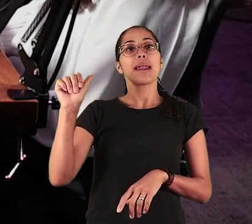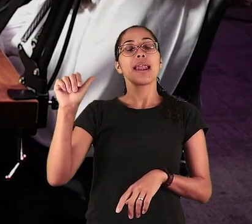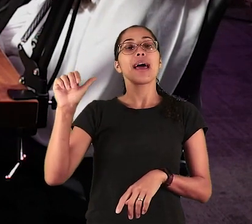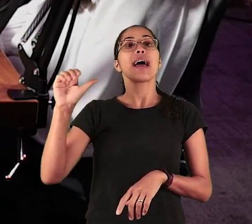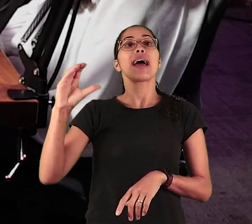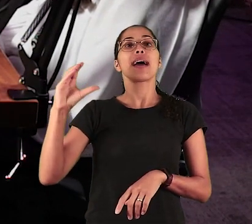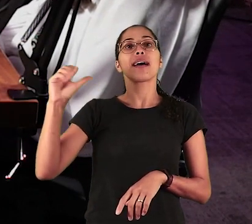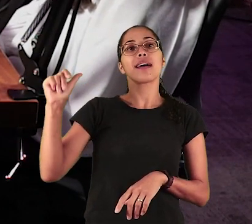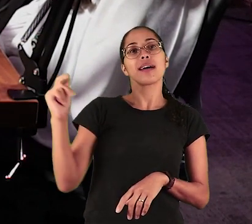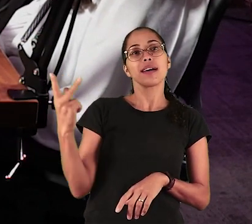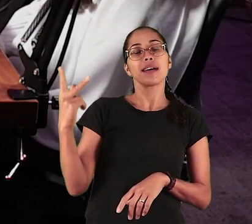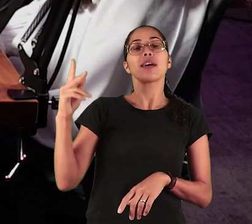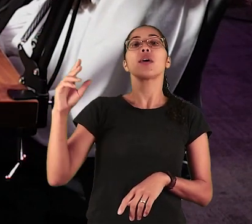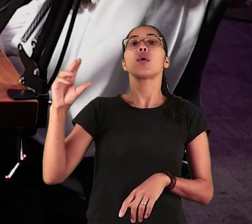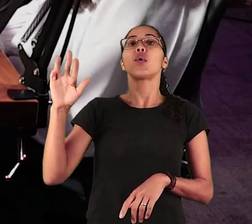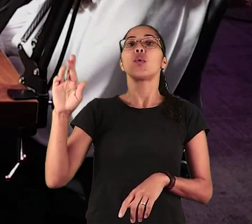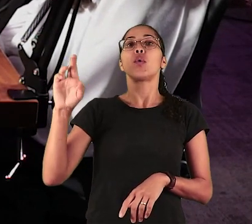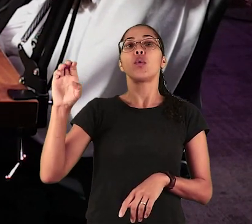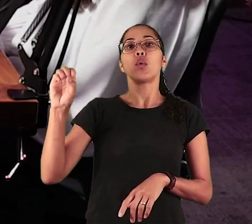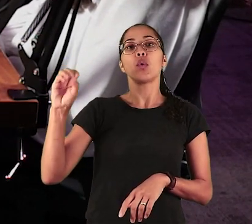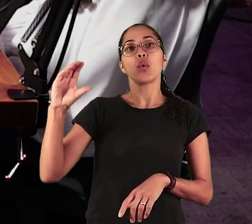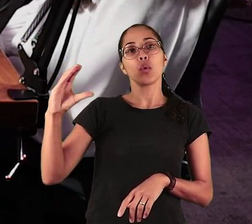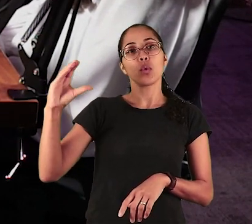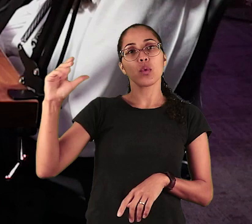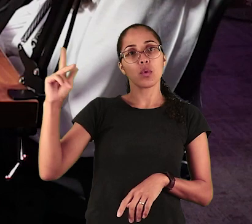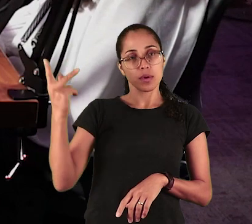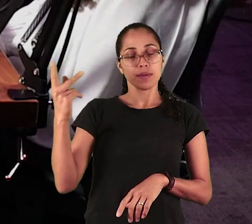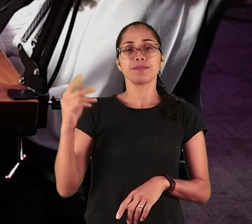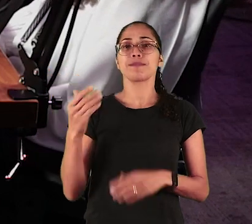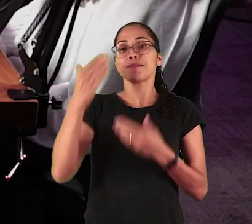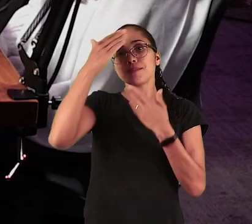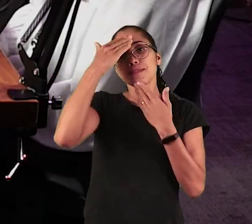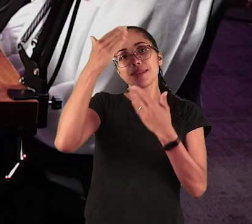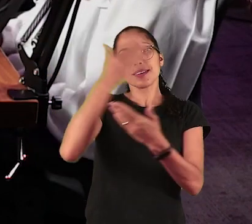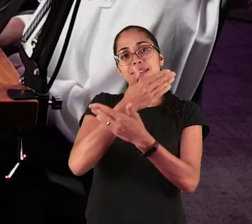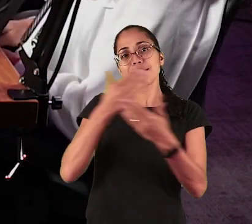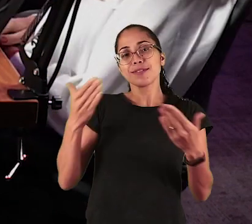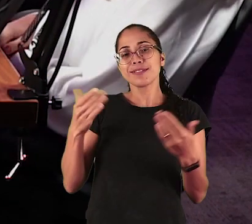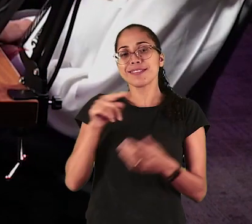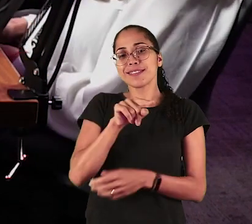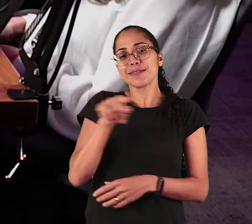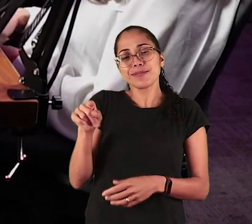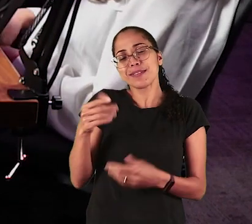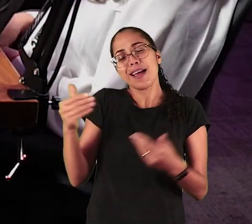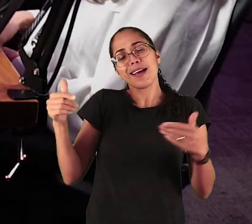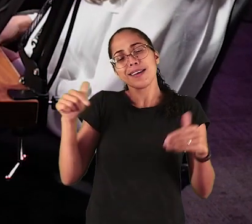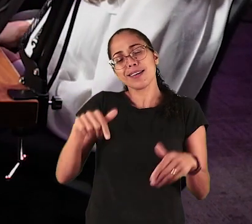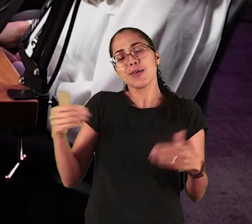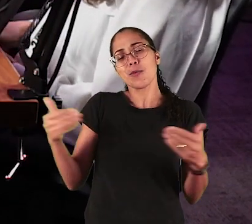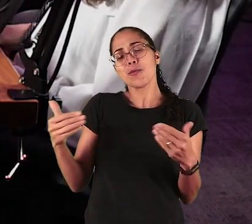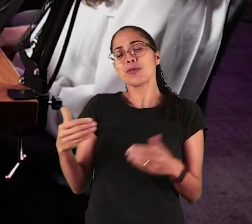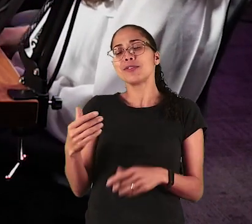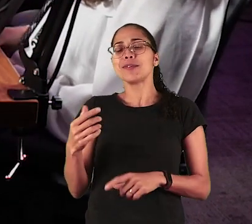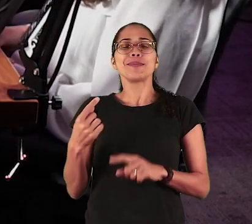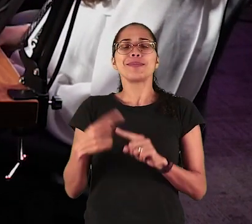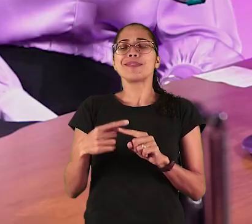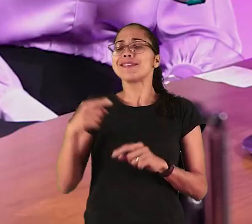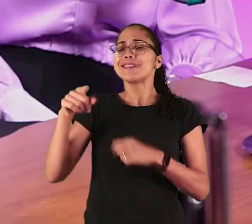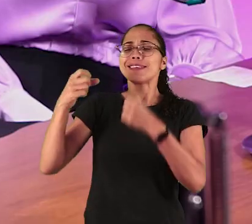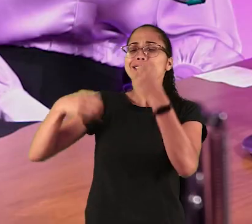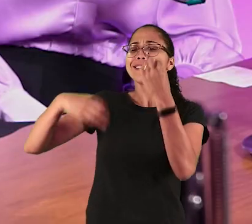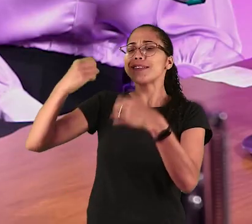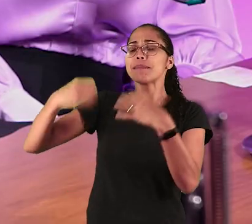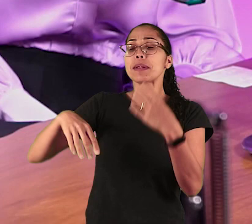Rock muito obrigada obrigada por estarem aqui e por poder contar um pouco inspirar tantas e tantas mulheres